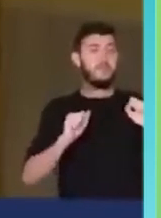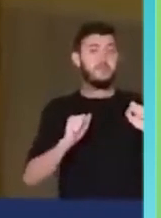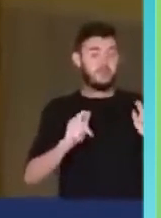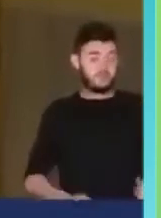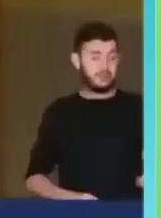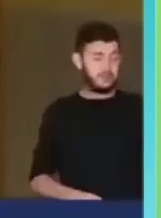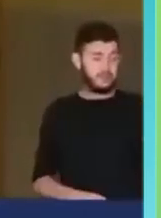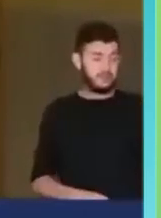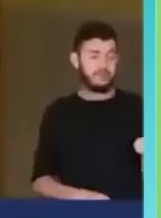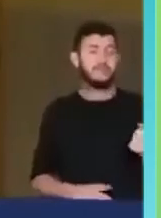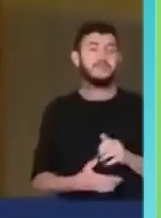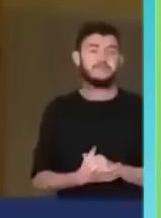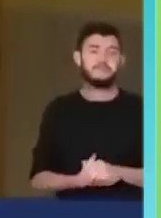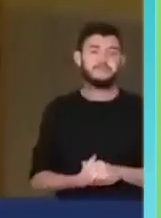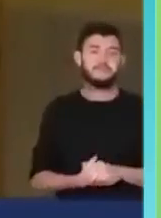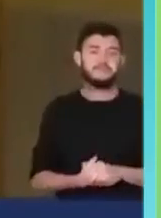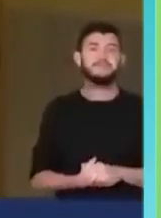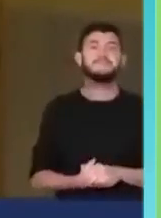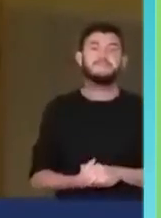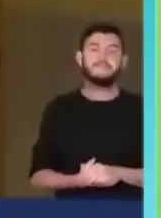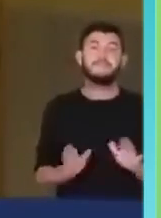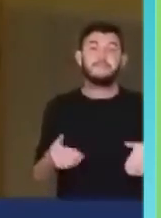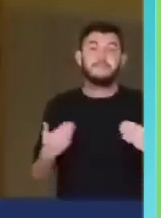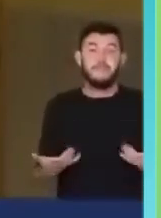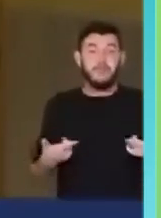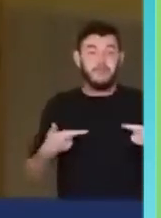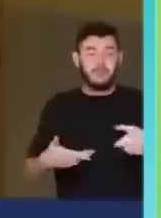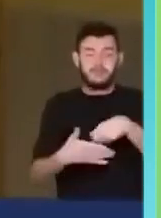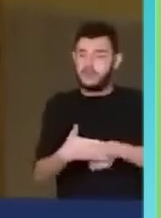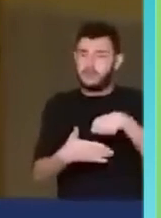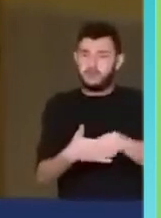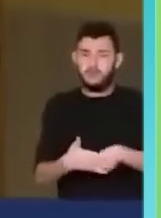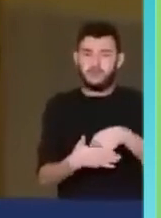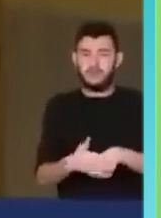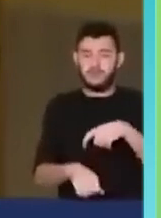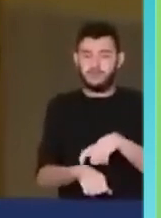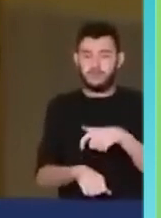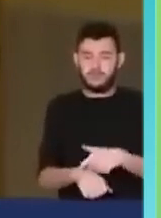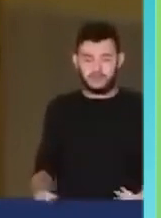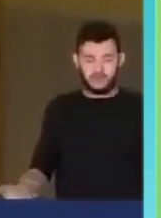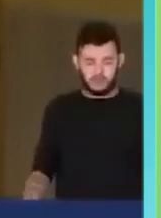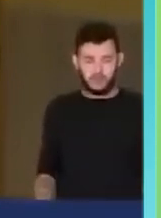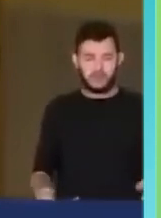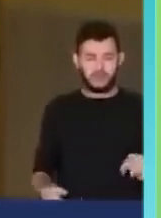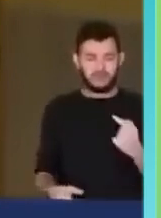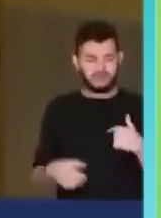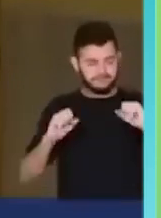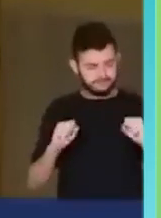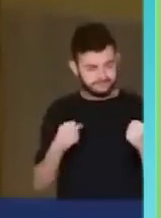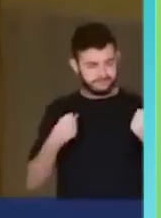Vitória dos aposentados e dos pensionistas Então essa luta a partir de agora nós temos que resistir